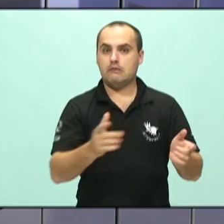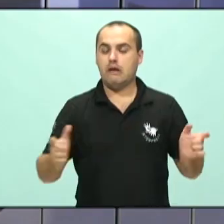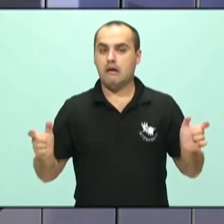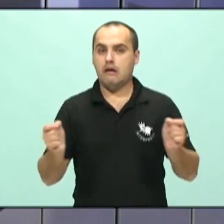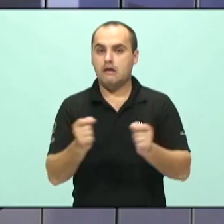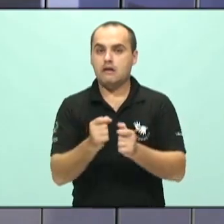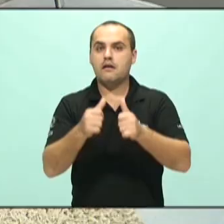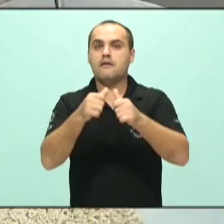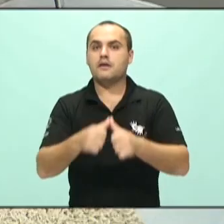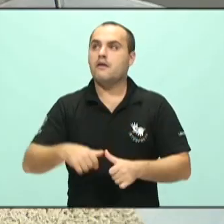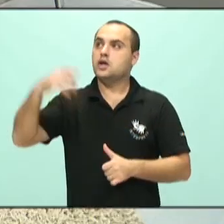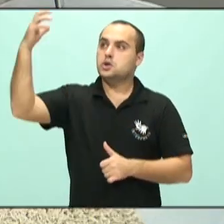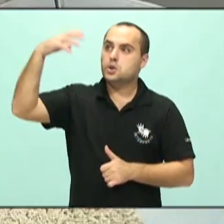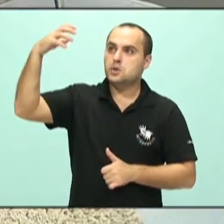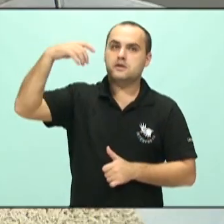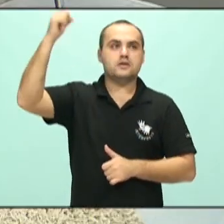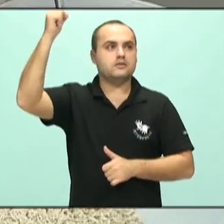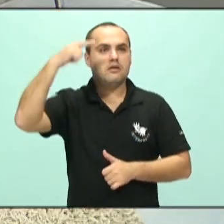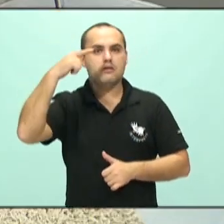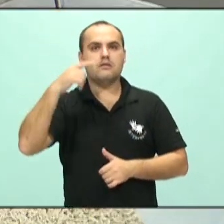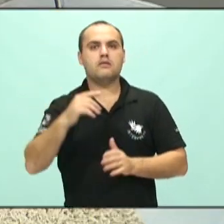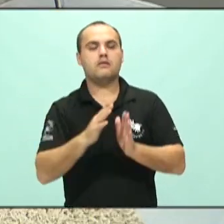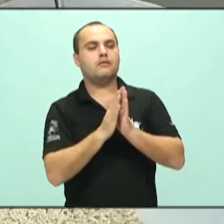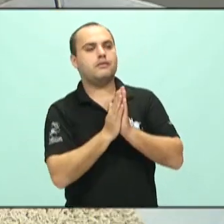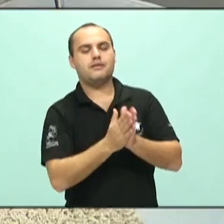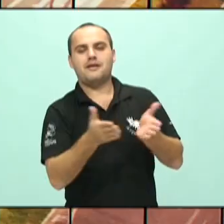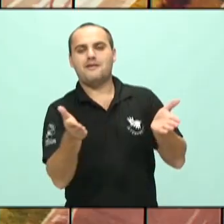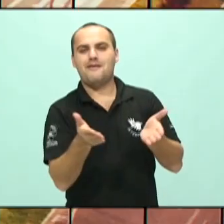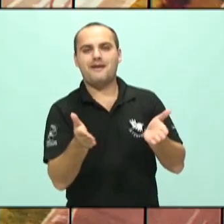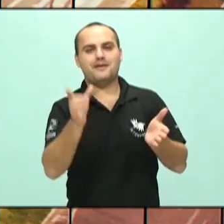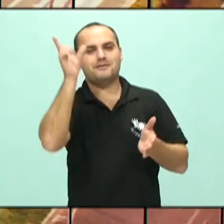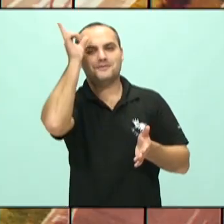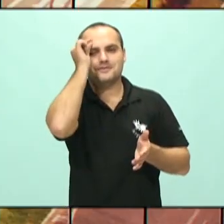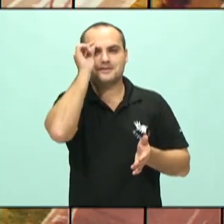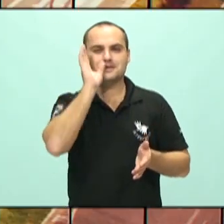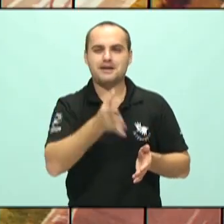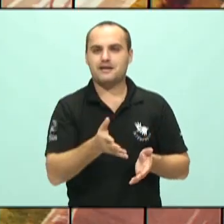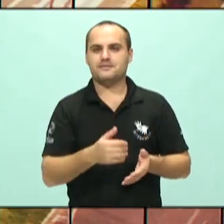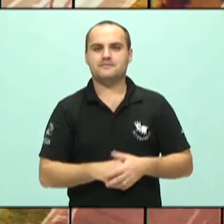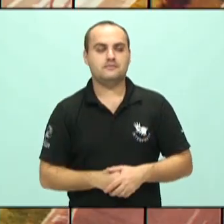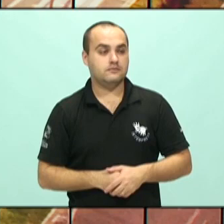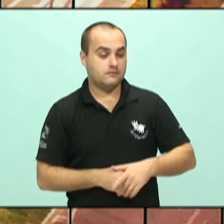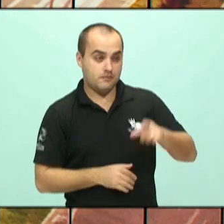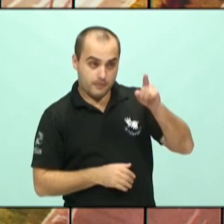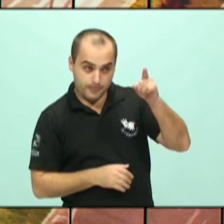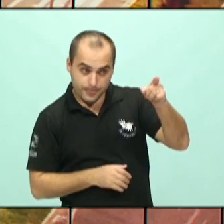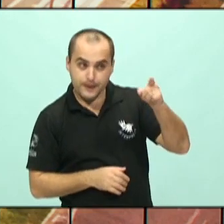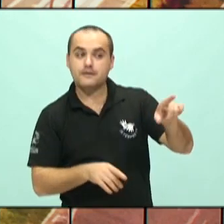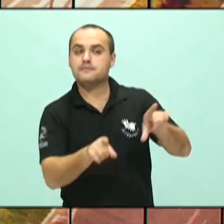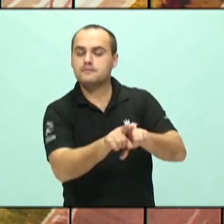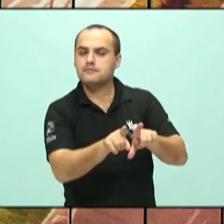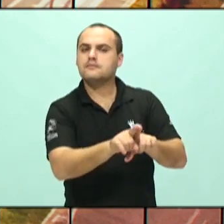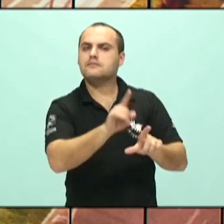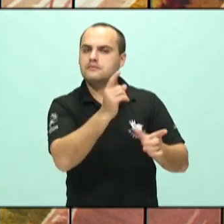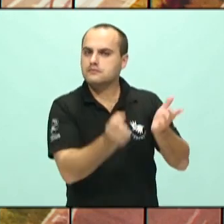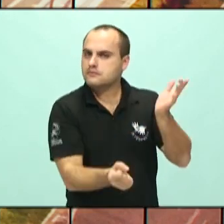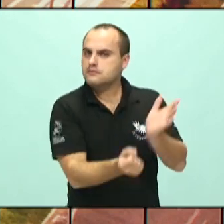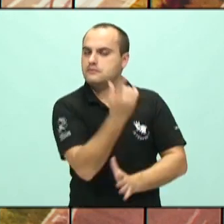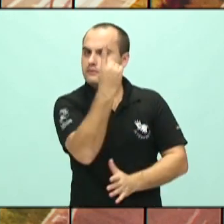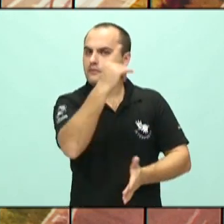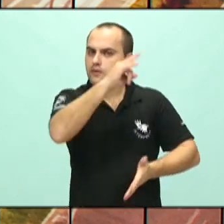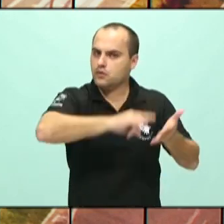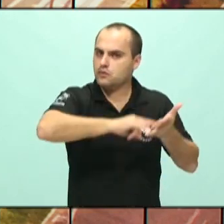exposto no tempo. Está resolvido, graças a Deus. O senhor também teve, inclusive foi autor de requerimento nesta casa aqui sobre um